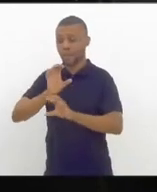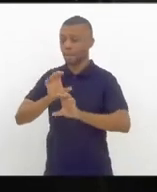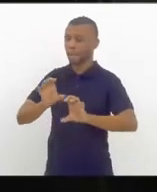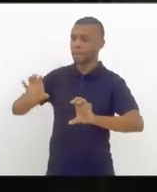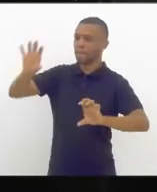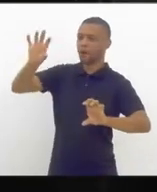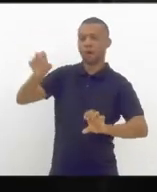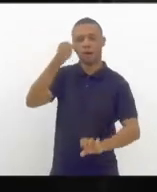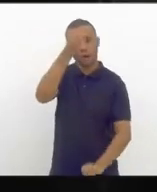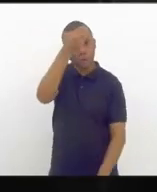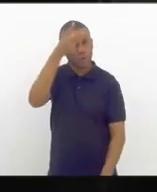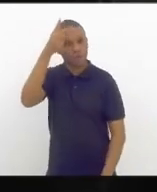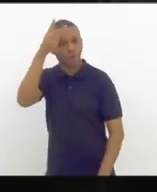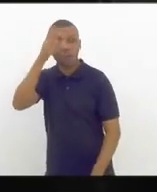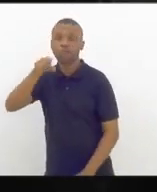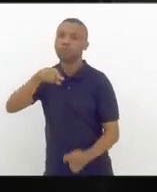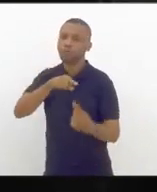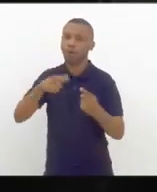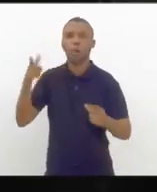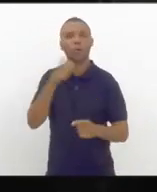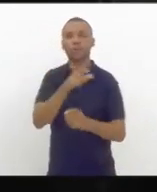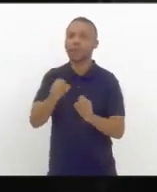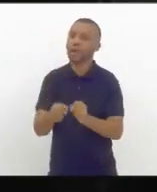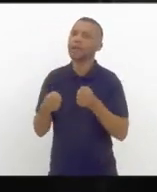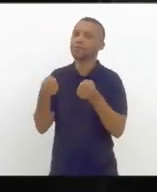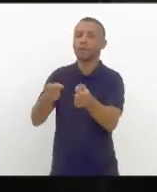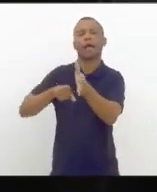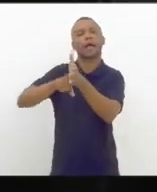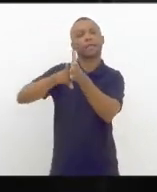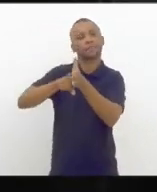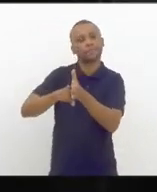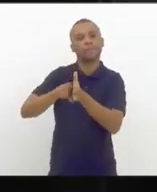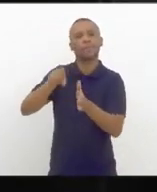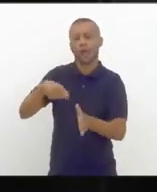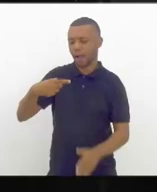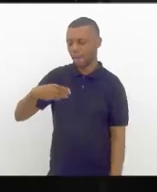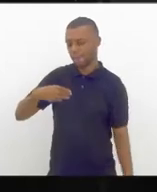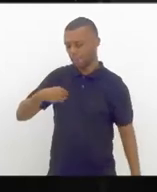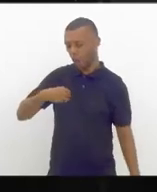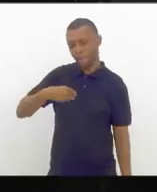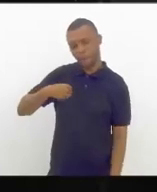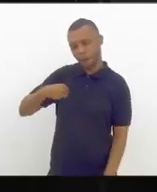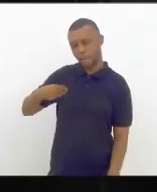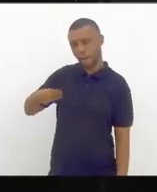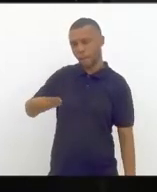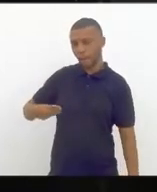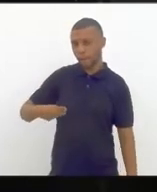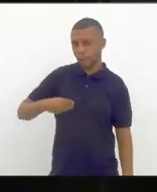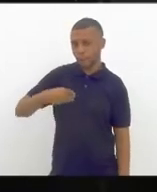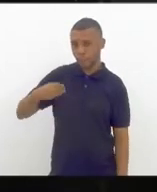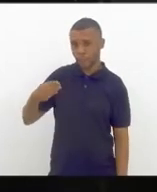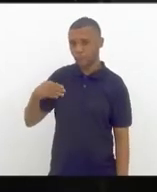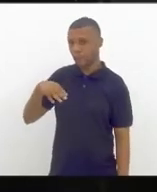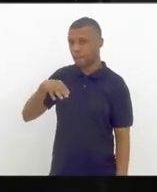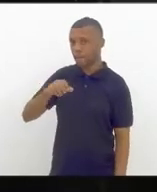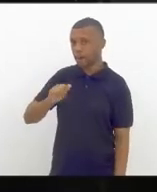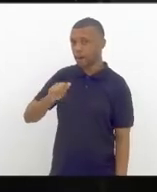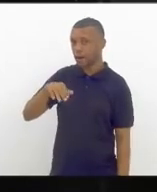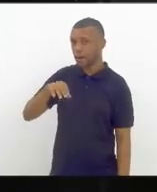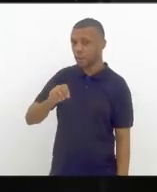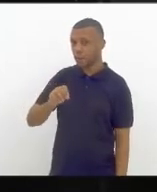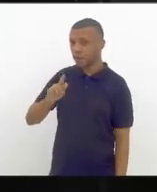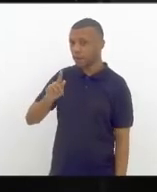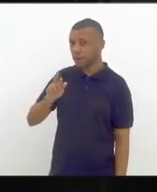garantir esse exame tão importante que é a mamografia e no caso das mulheres com a mama muito densa